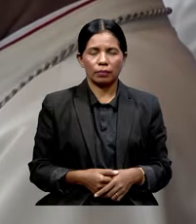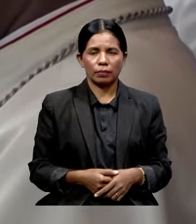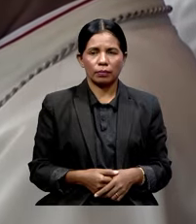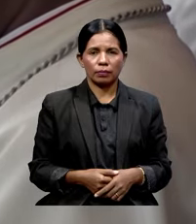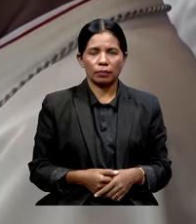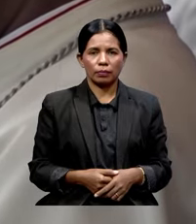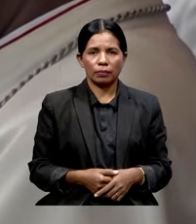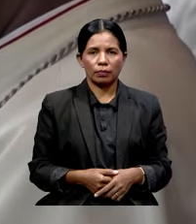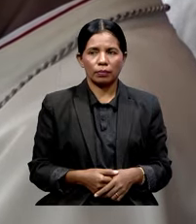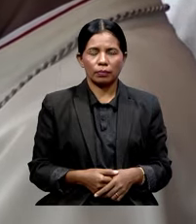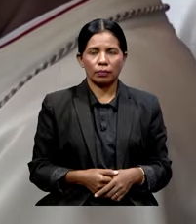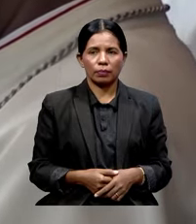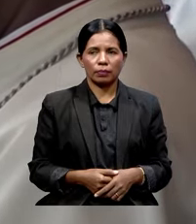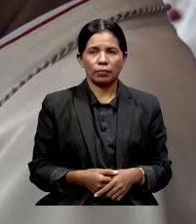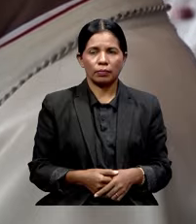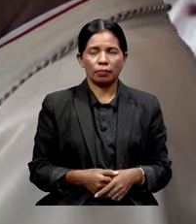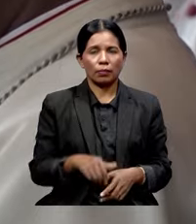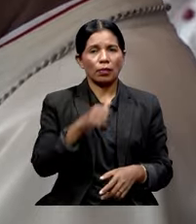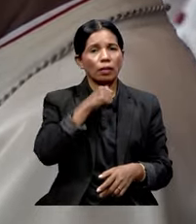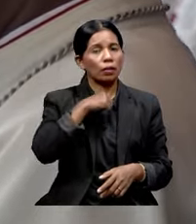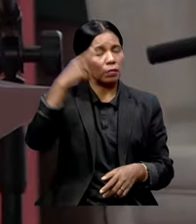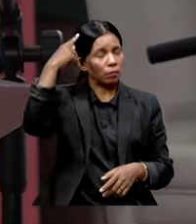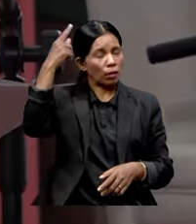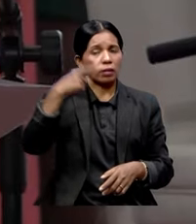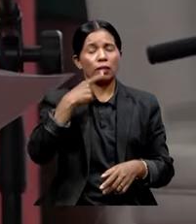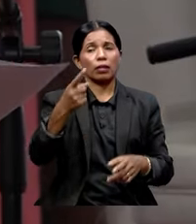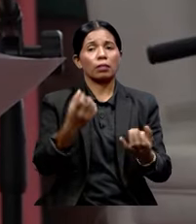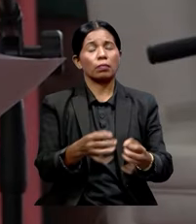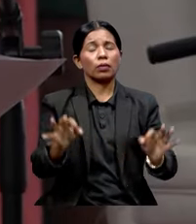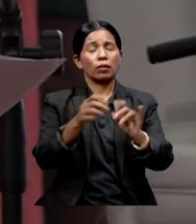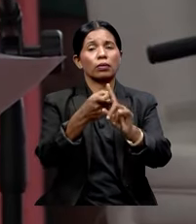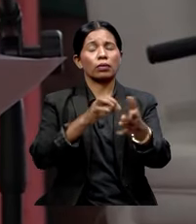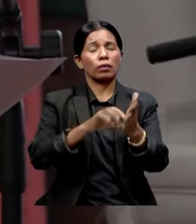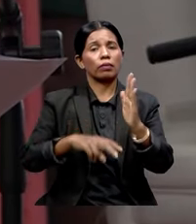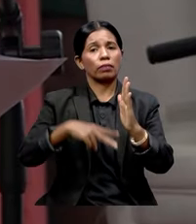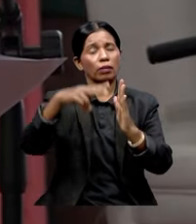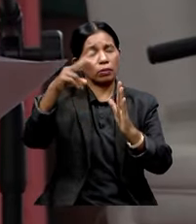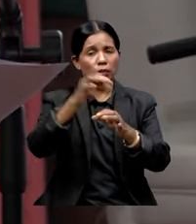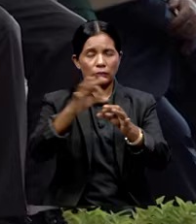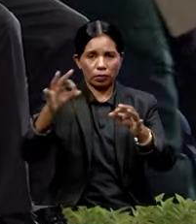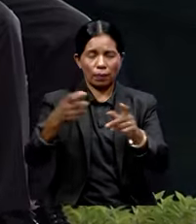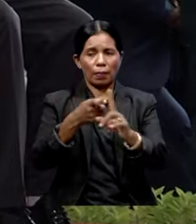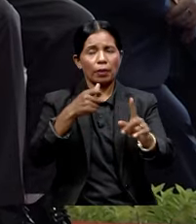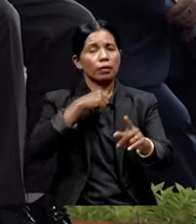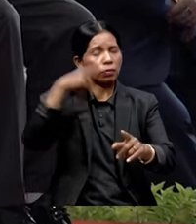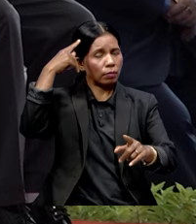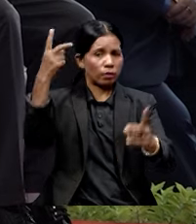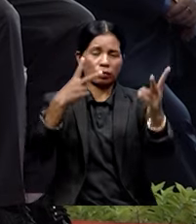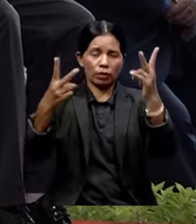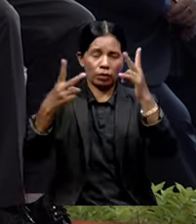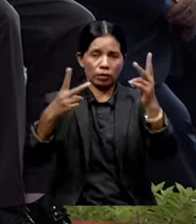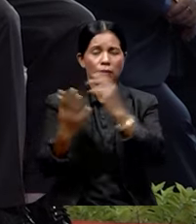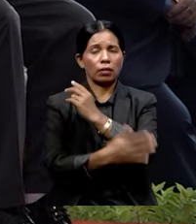cooperazione internazionale. Papa Francisco mo sublinha a importância do seu valor espiritual. No lema do seu pontífice na visita para Papua Nova